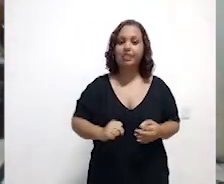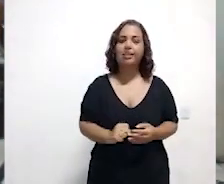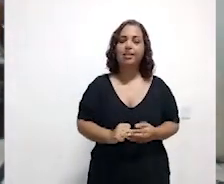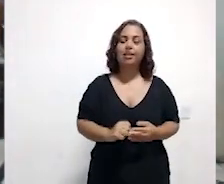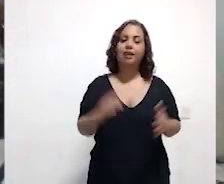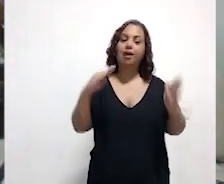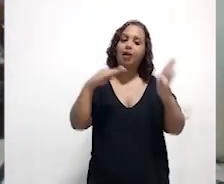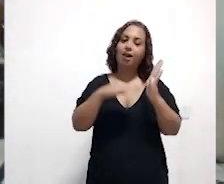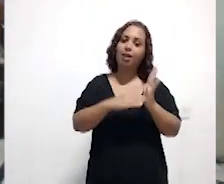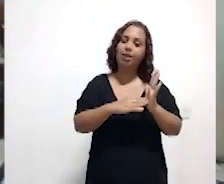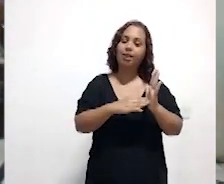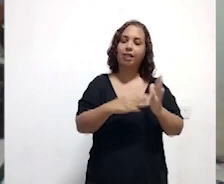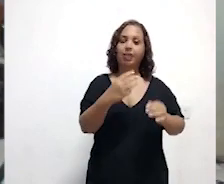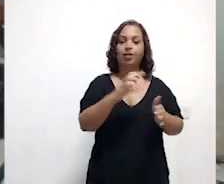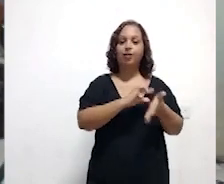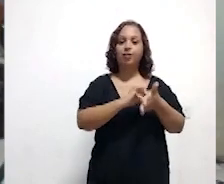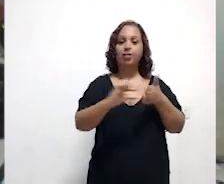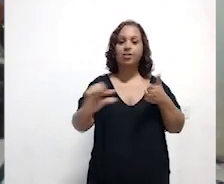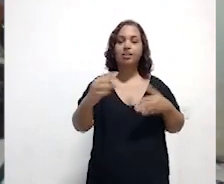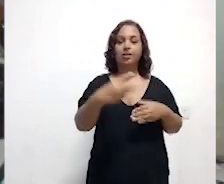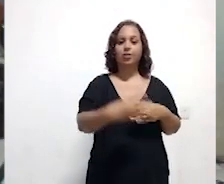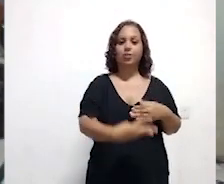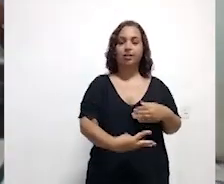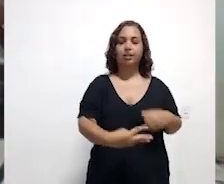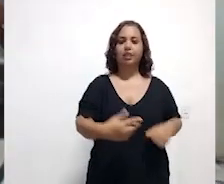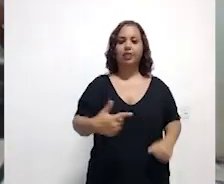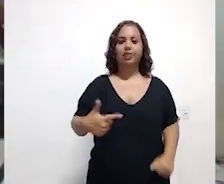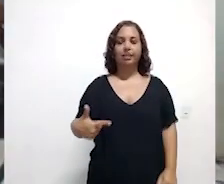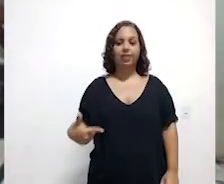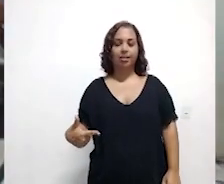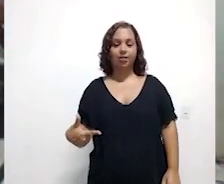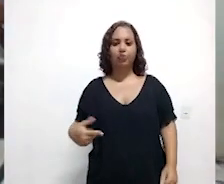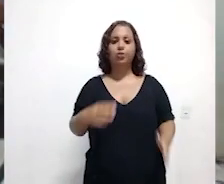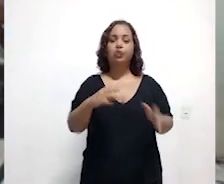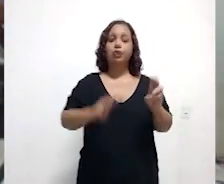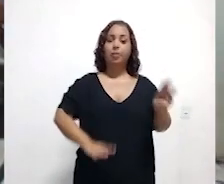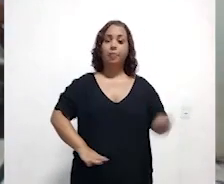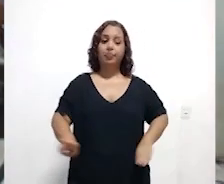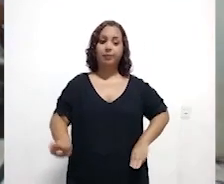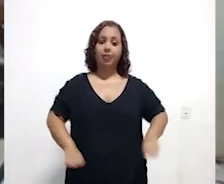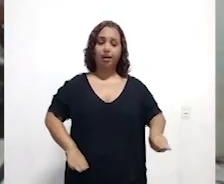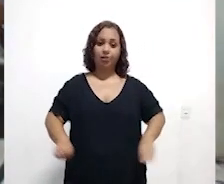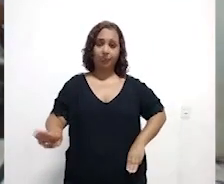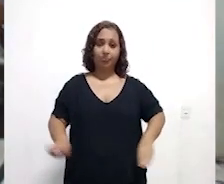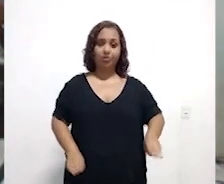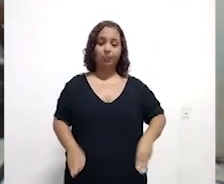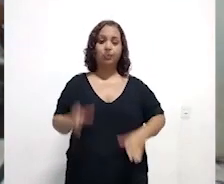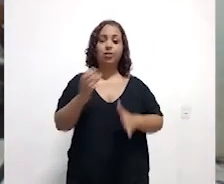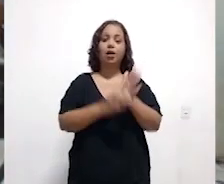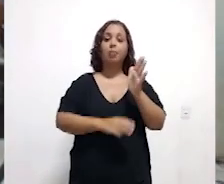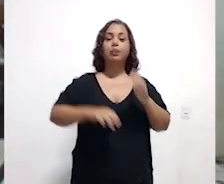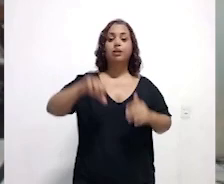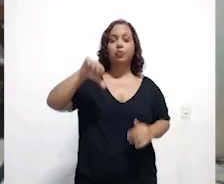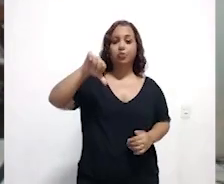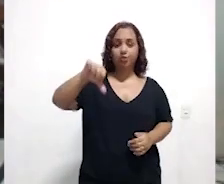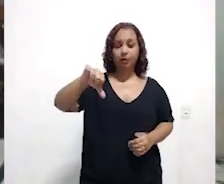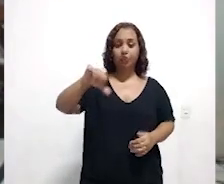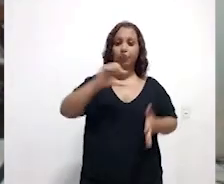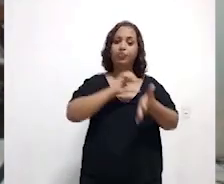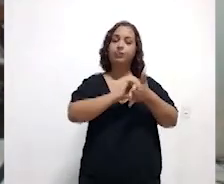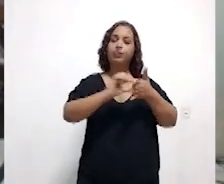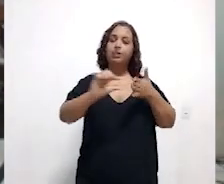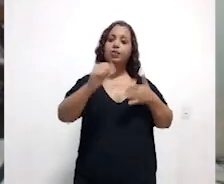ao 32. Marcos 9, 14